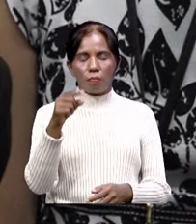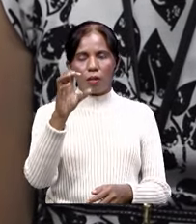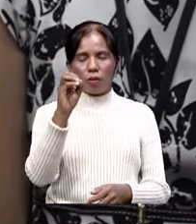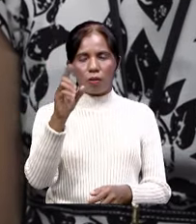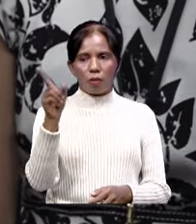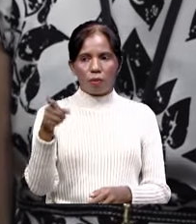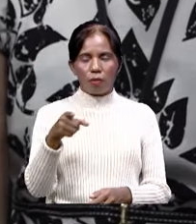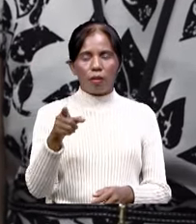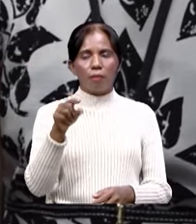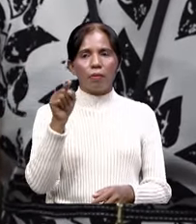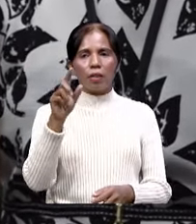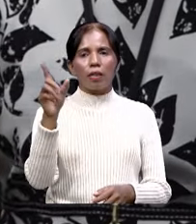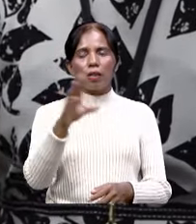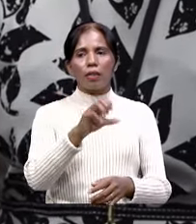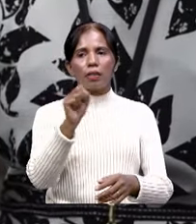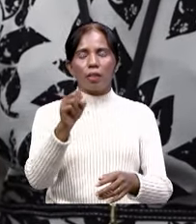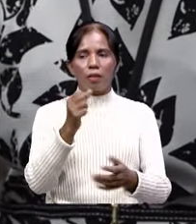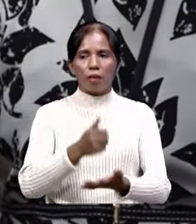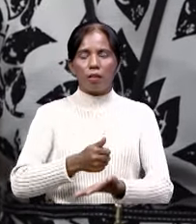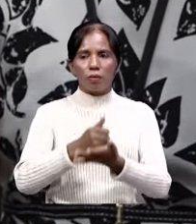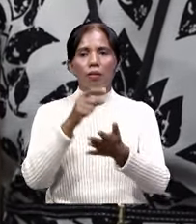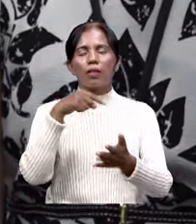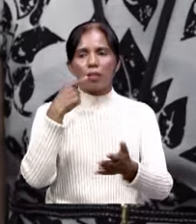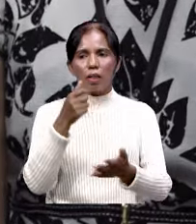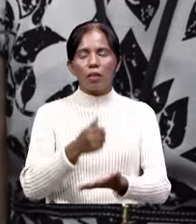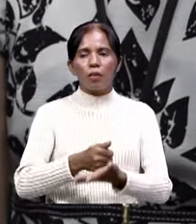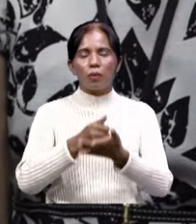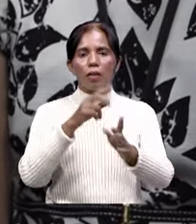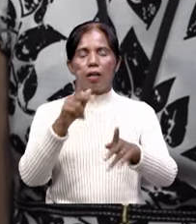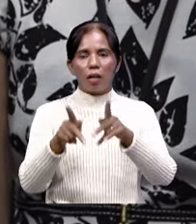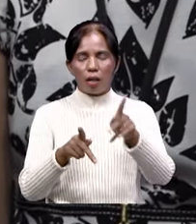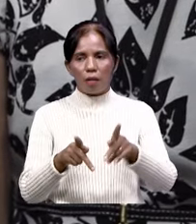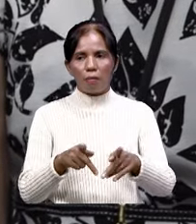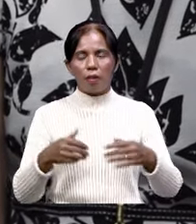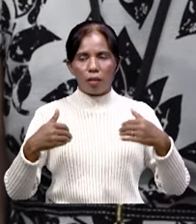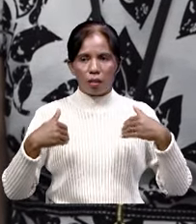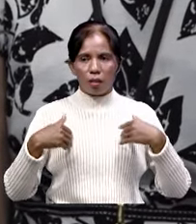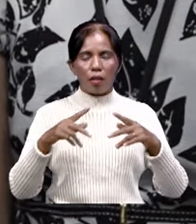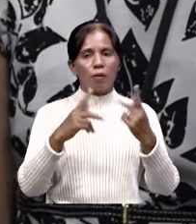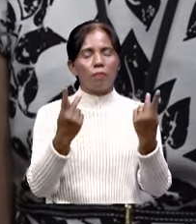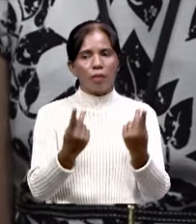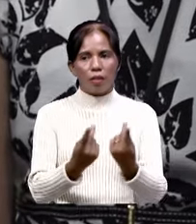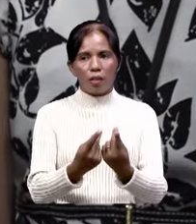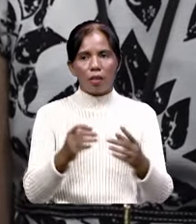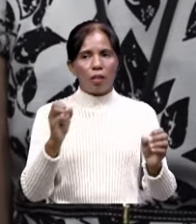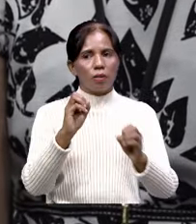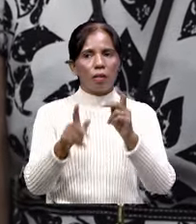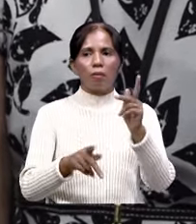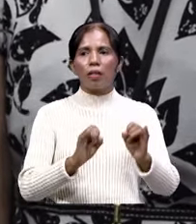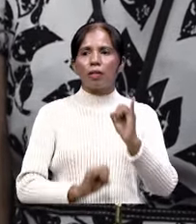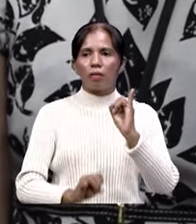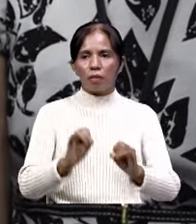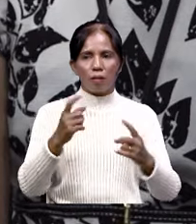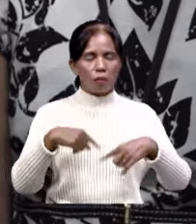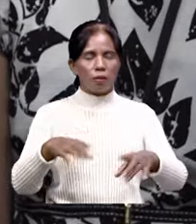0,0% per bulan nege ne para tu ajuda se a tu ajuda é uma nebe que ia empresa la os é uma individual que tu belo